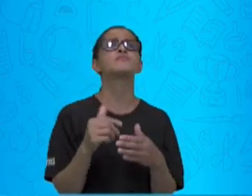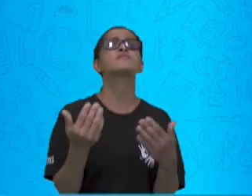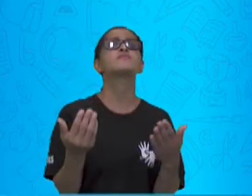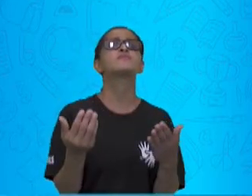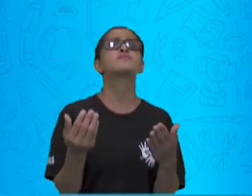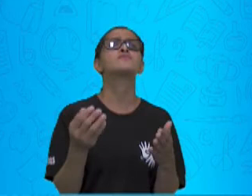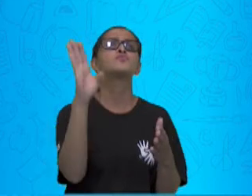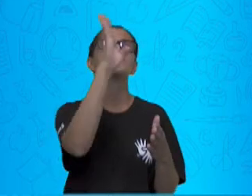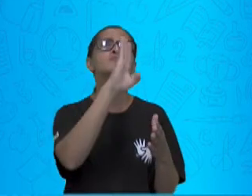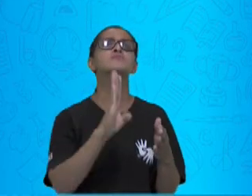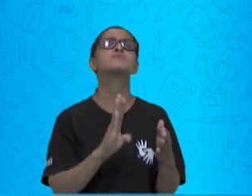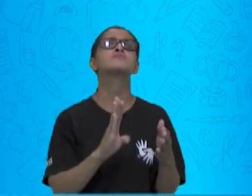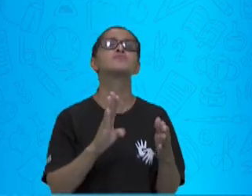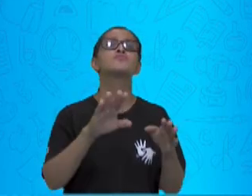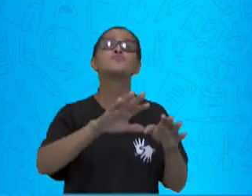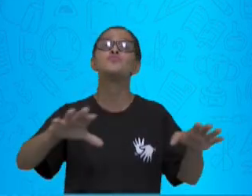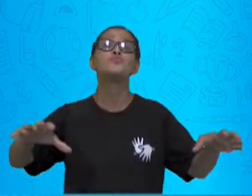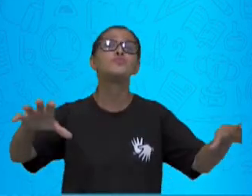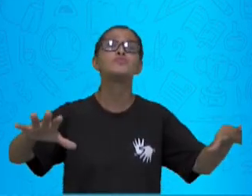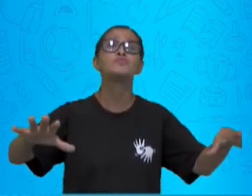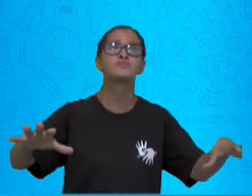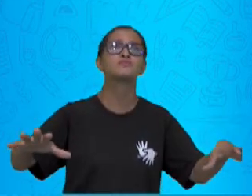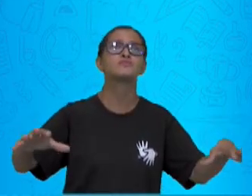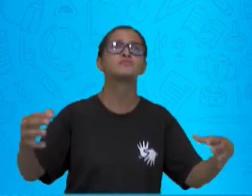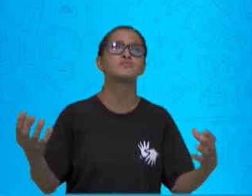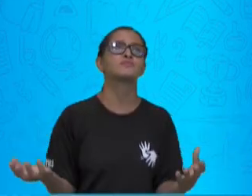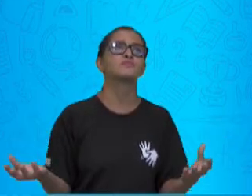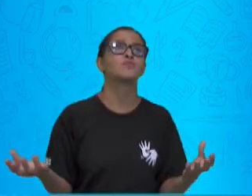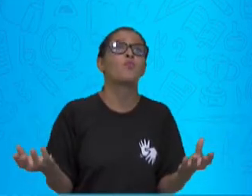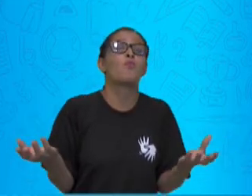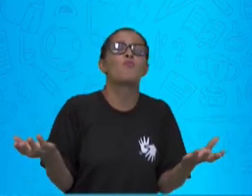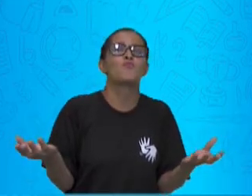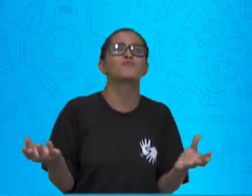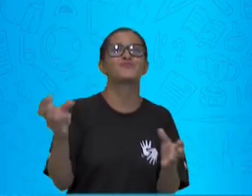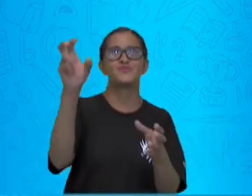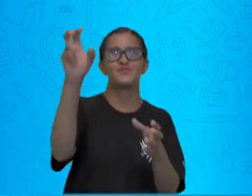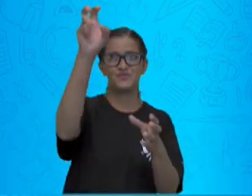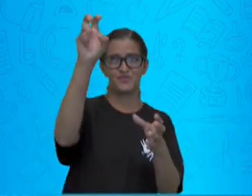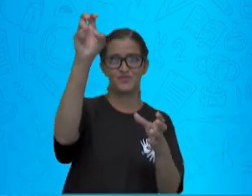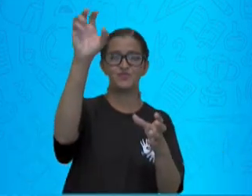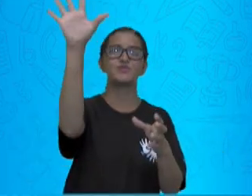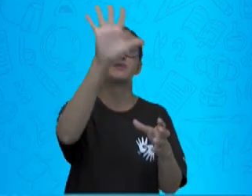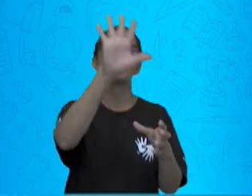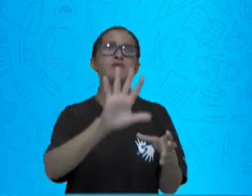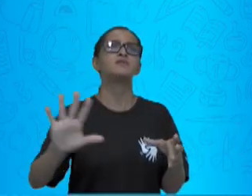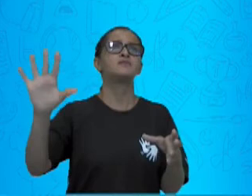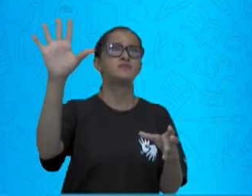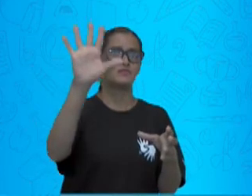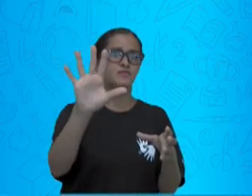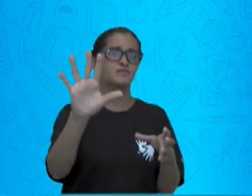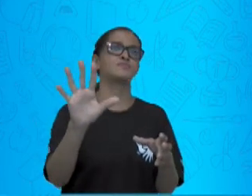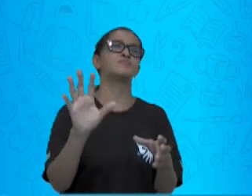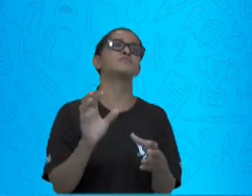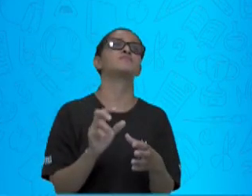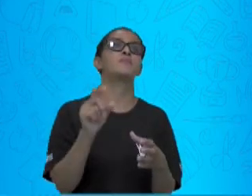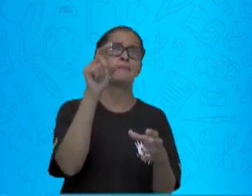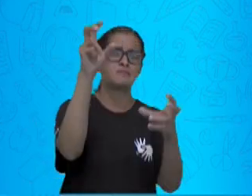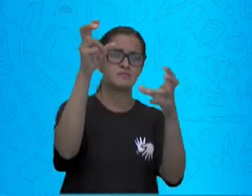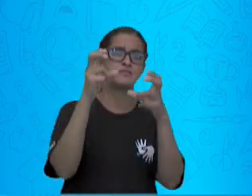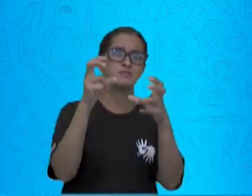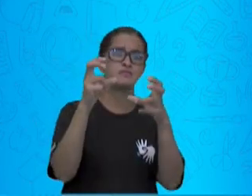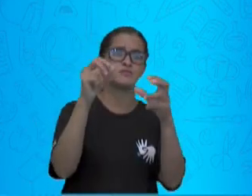2. O Brasil se divide em quantas regiões e quais são elas? Né? Eu posso voltar aqui no mapa para vocês